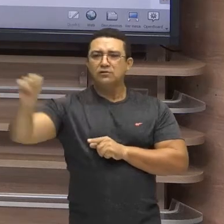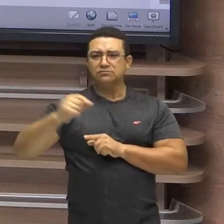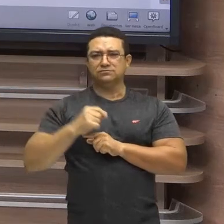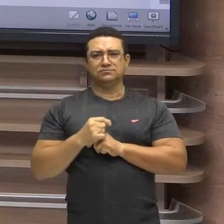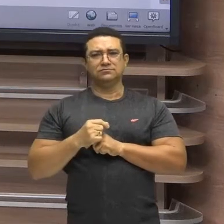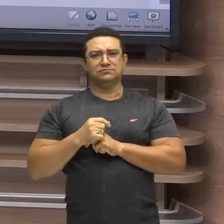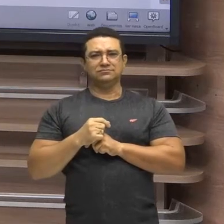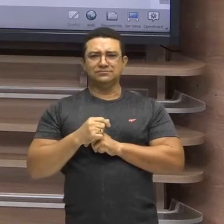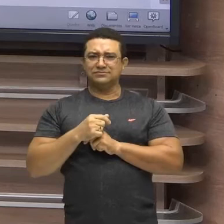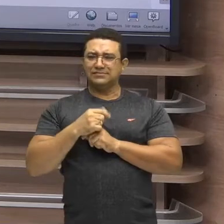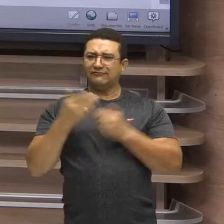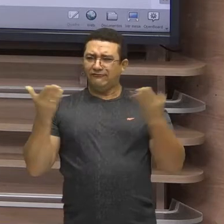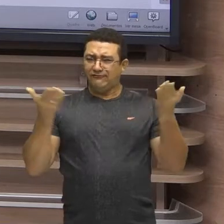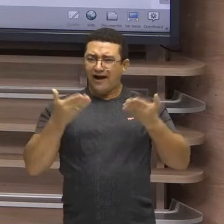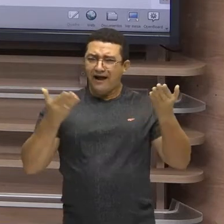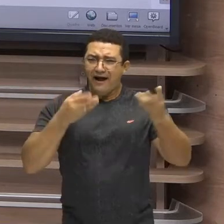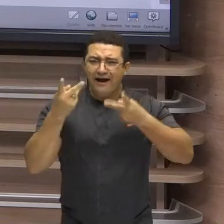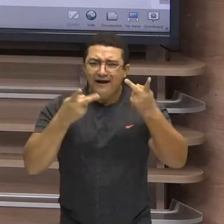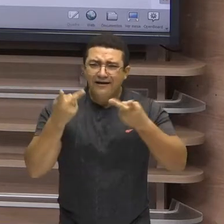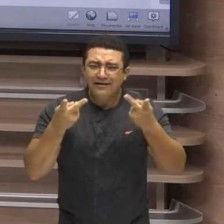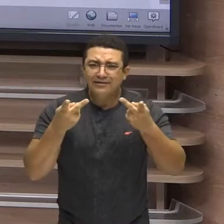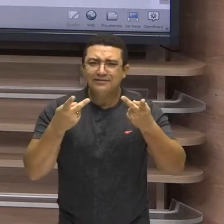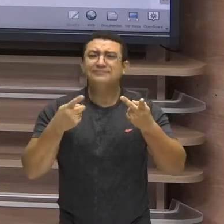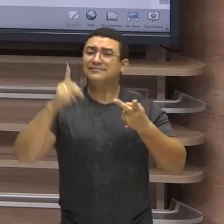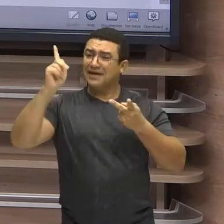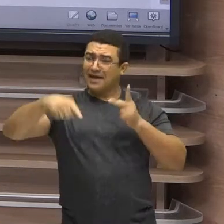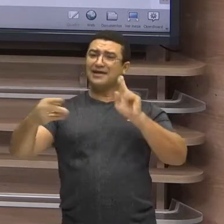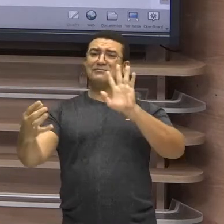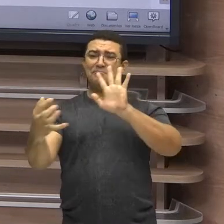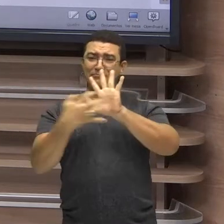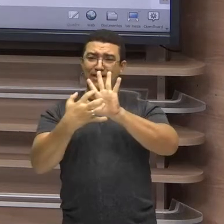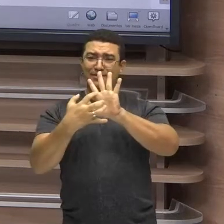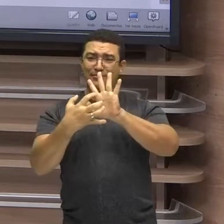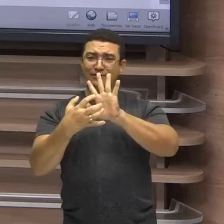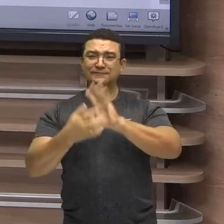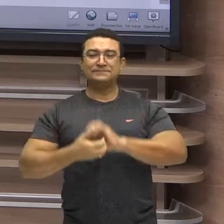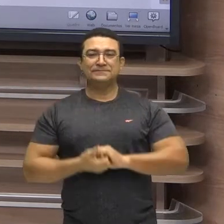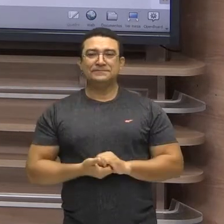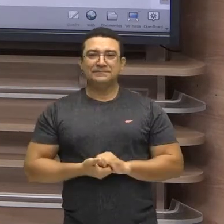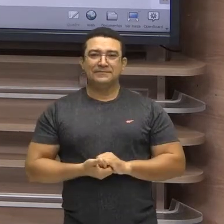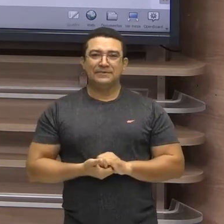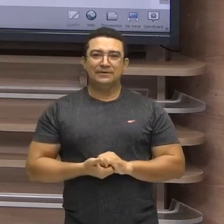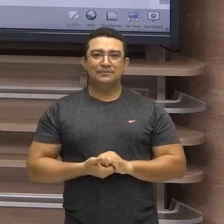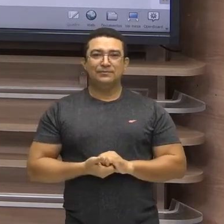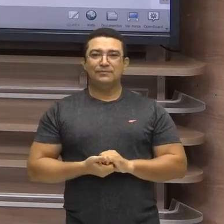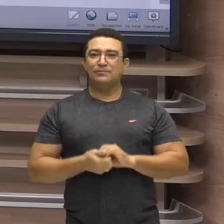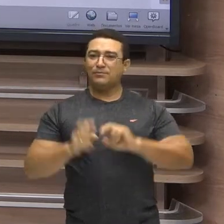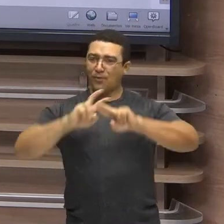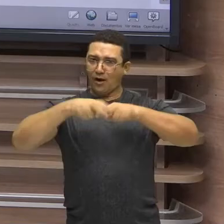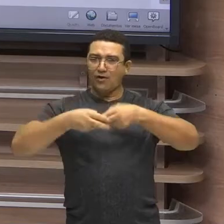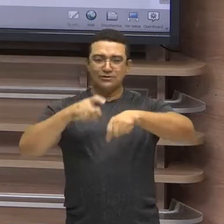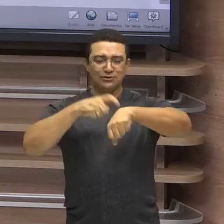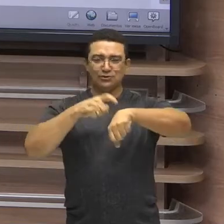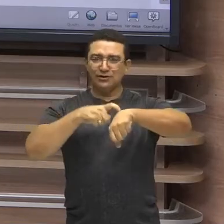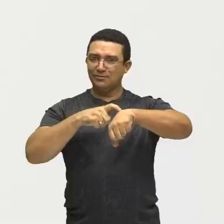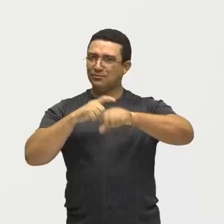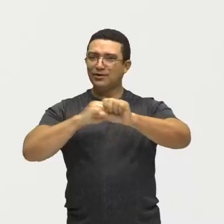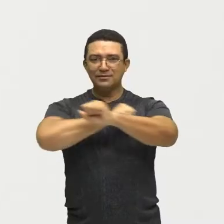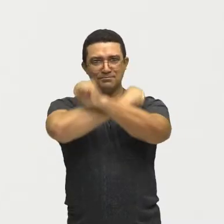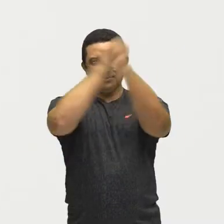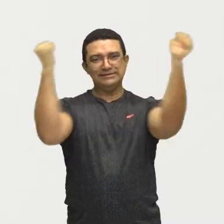falando neste exato momento, eu estou exagerando demais, né? Pelo tempo, então não tem condições.